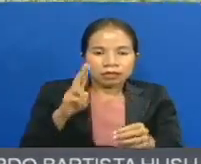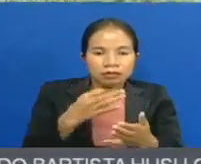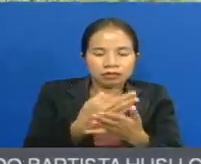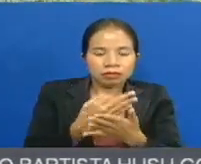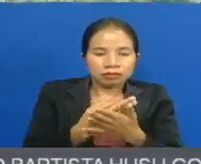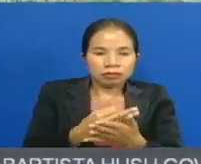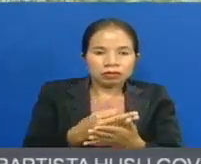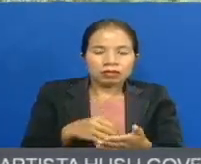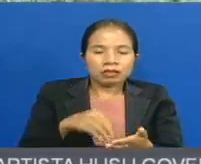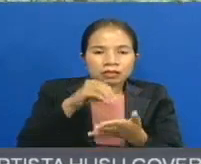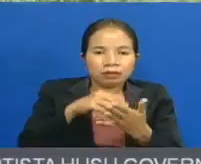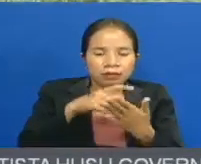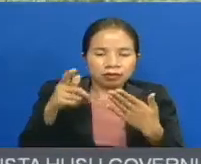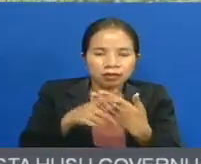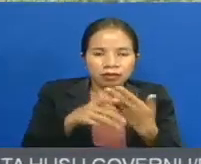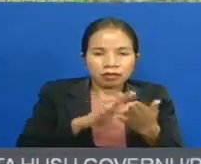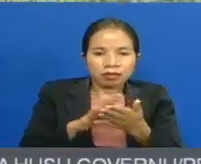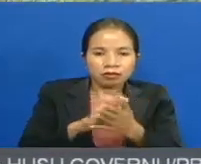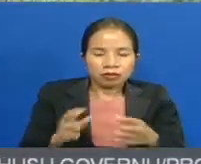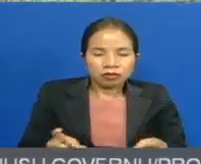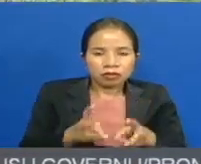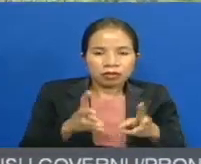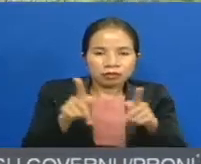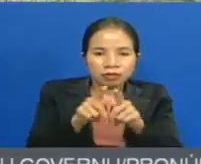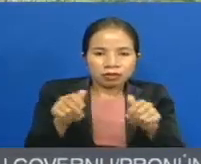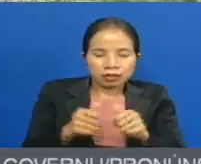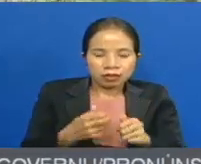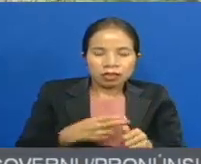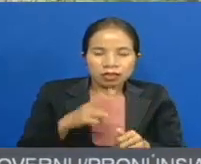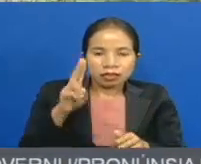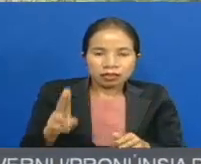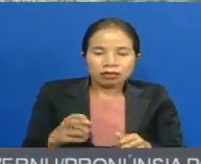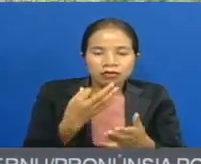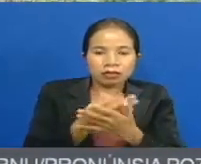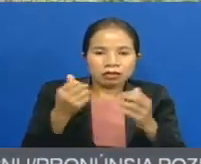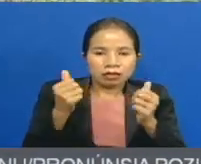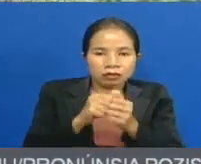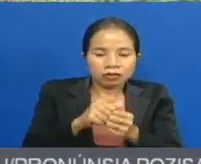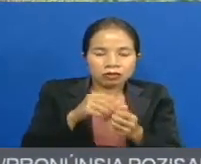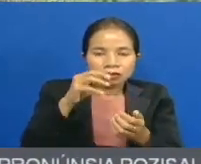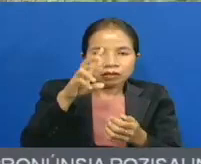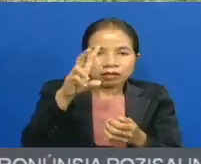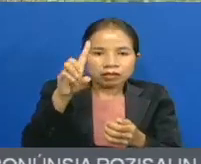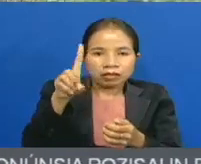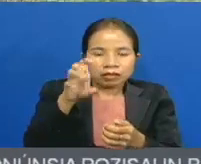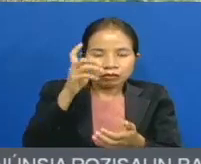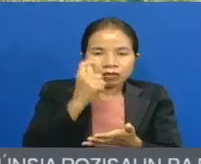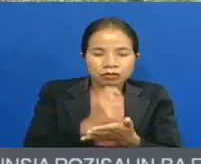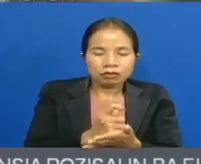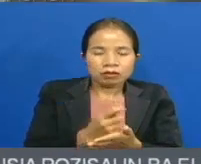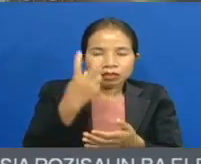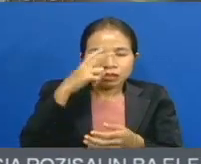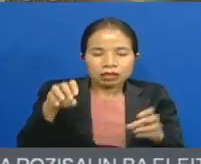nebe destinado para programa mão de obra posto administrativo aileu vila. Romontante dólar americano rihun altos ida, no sei